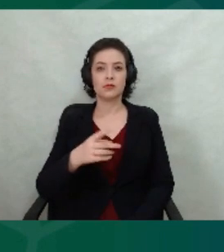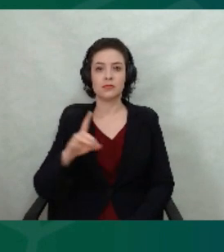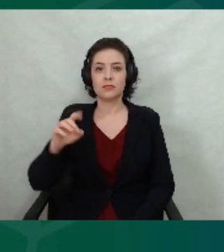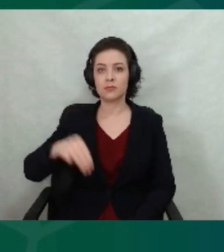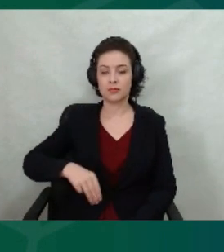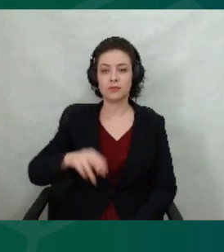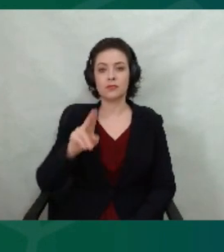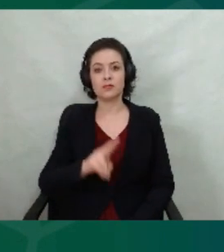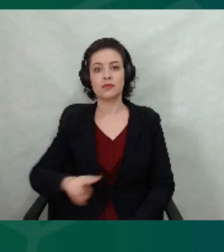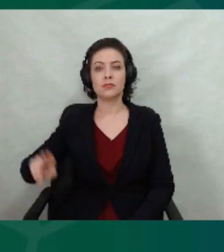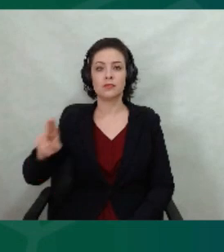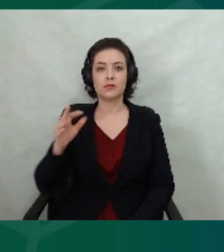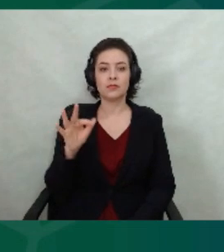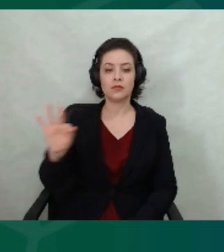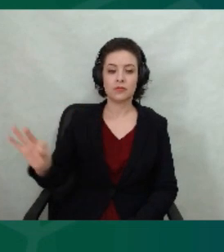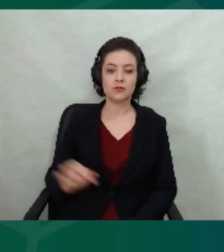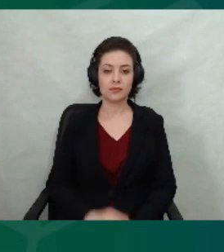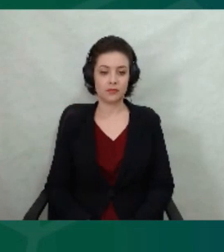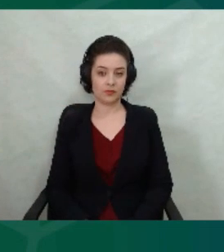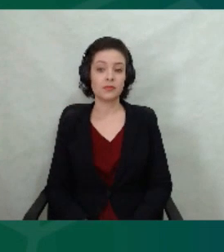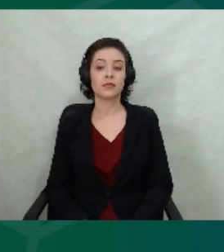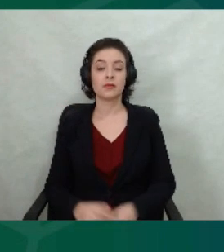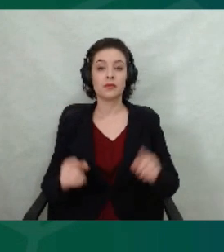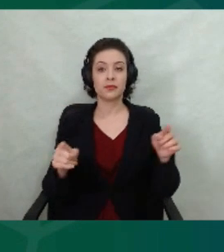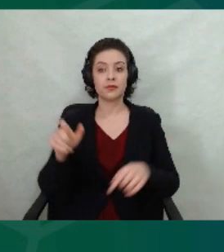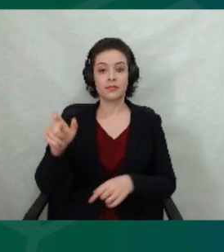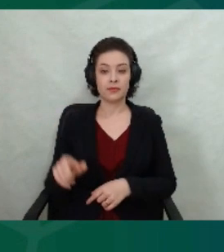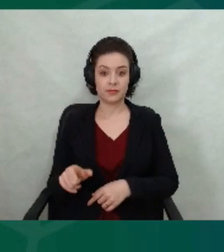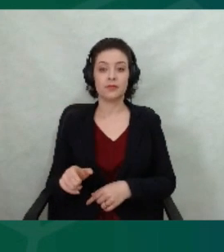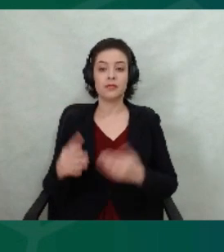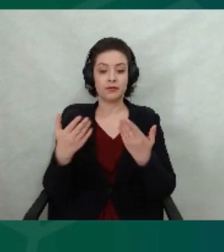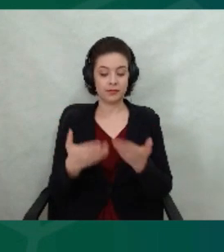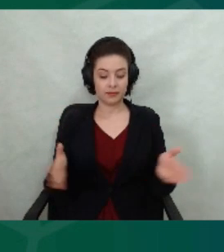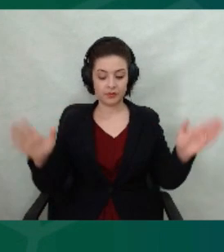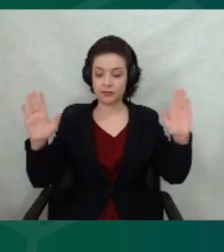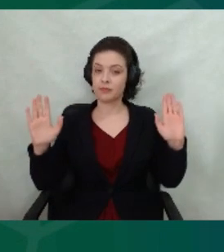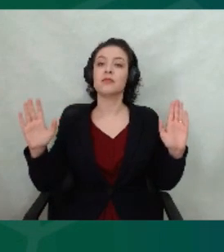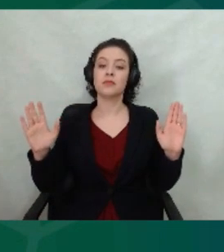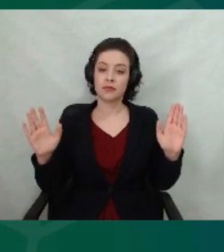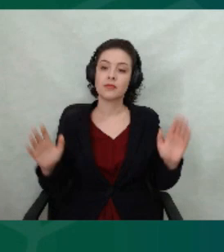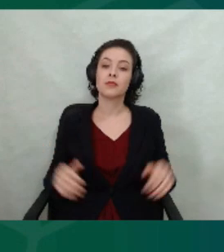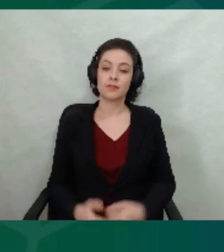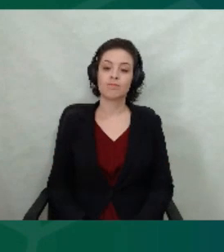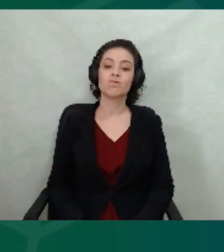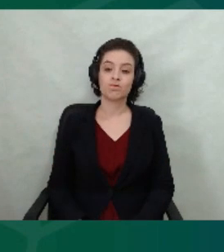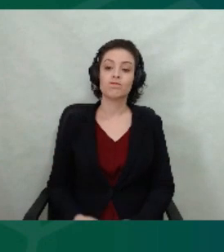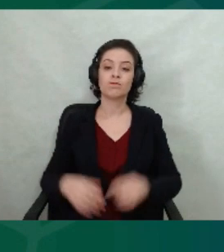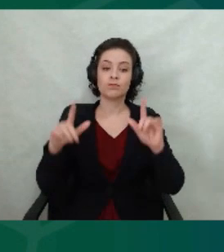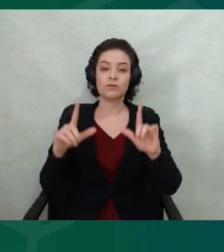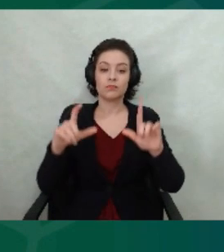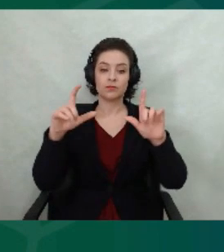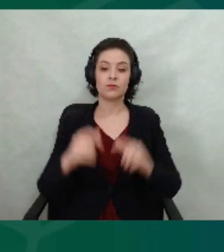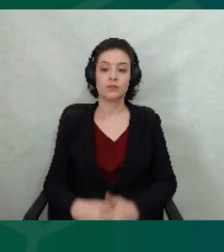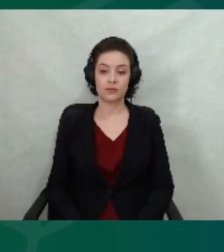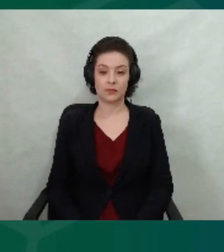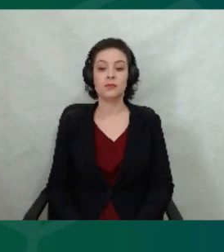Universidade Federal, mas é um hospital de portas abertas. Portanto, aqui nessa foto, venho